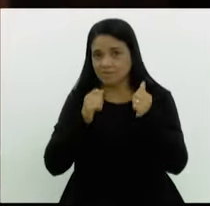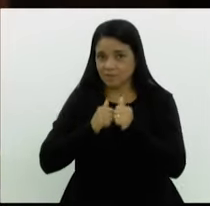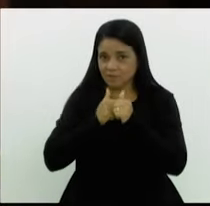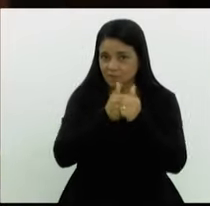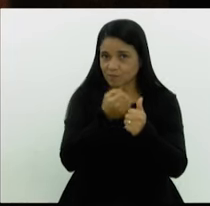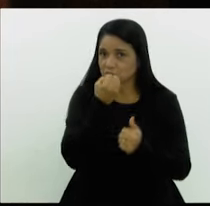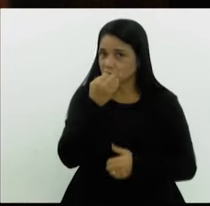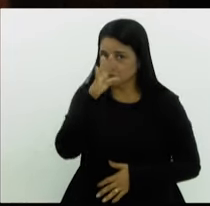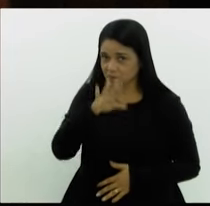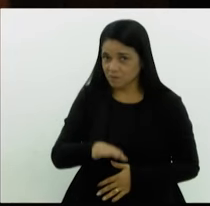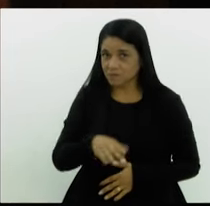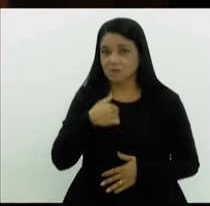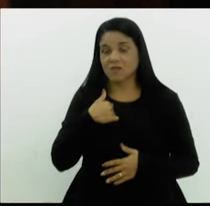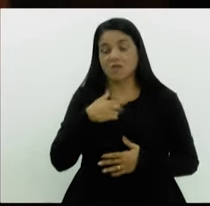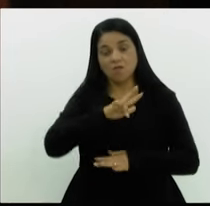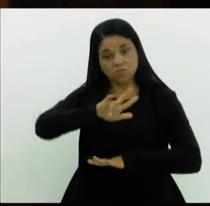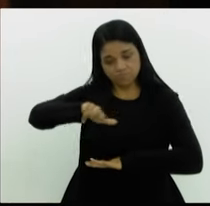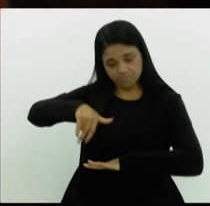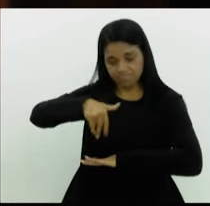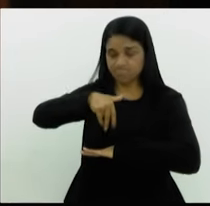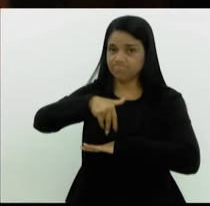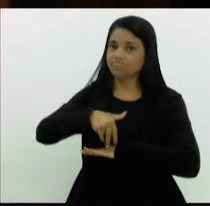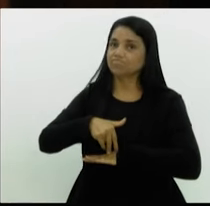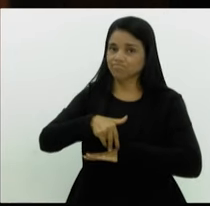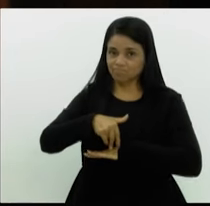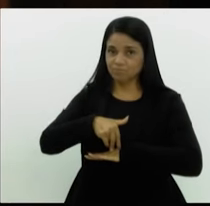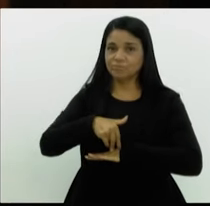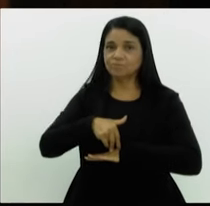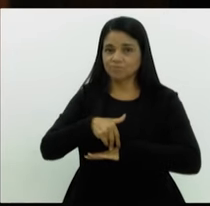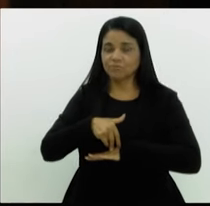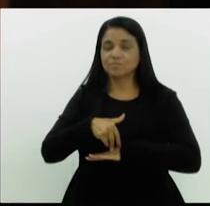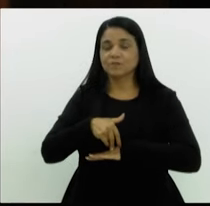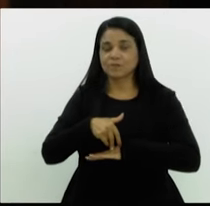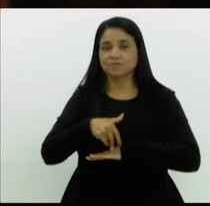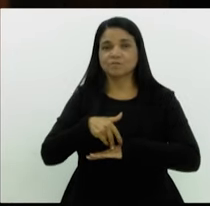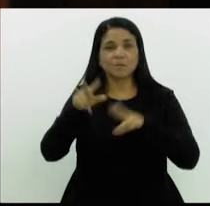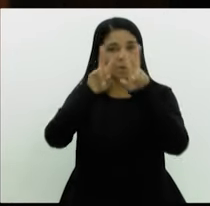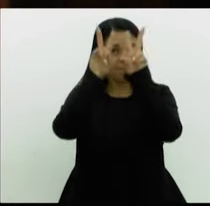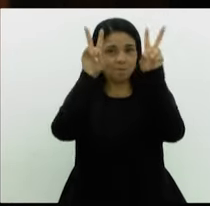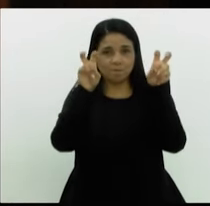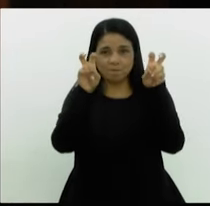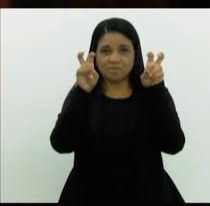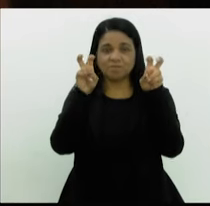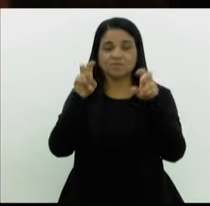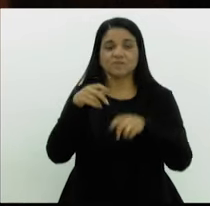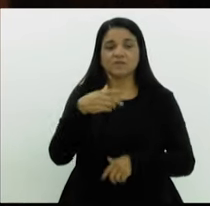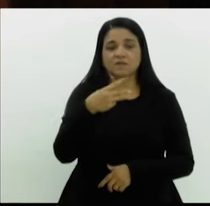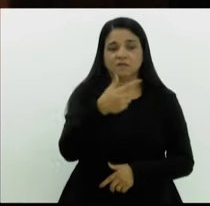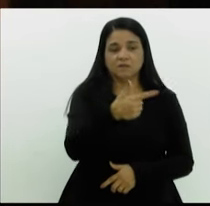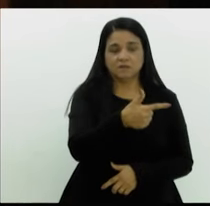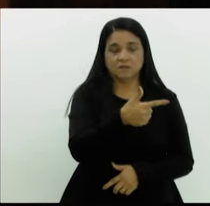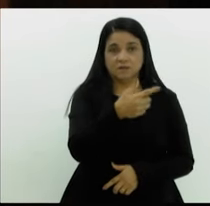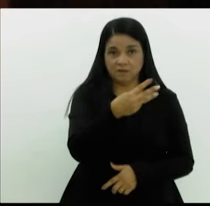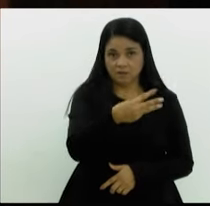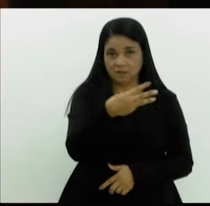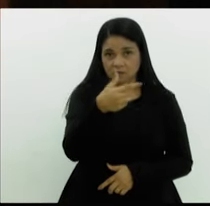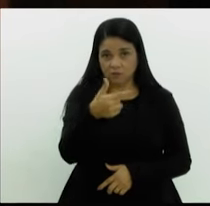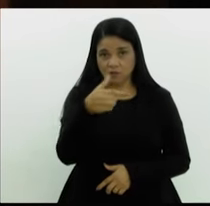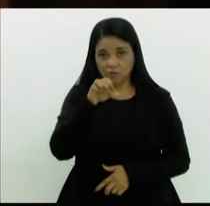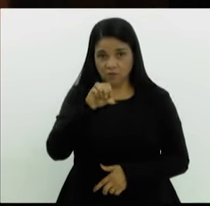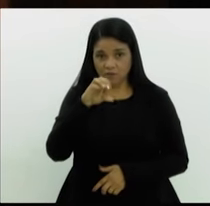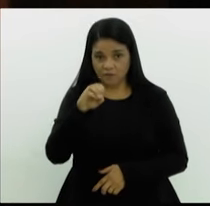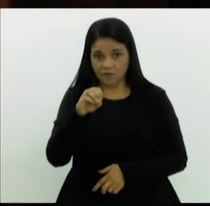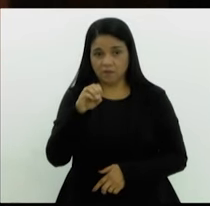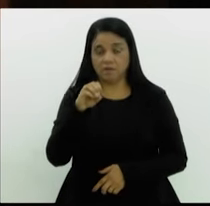poderia deixar de vir a essa tribuna para falar a respeito do projeto de lei 3290, de